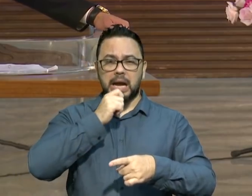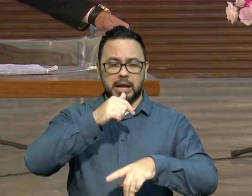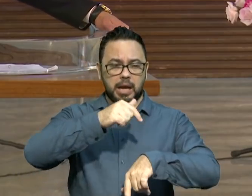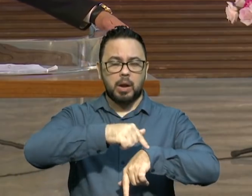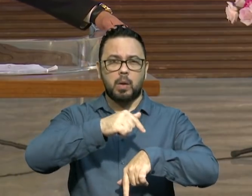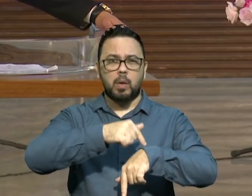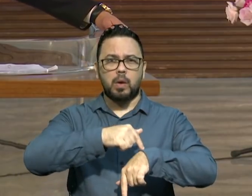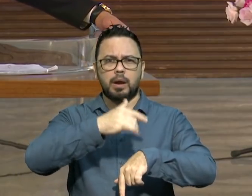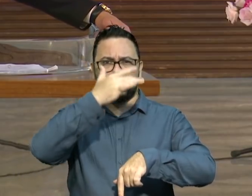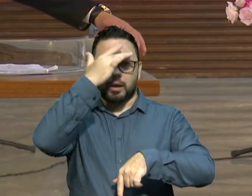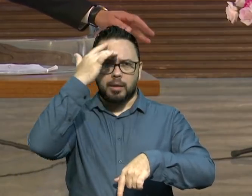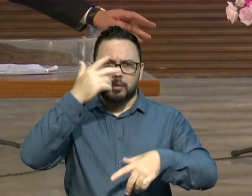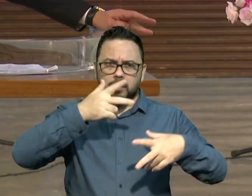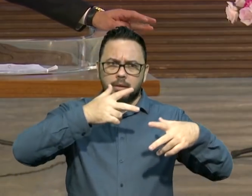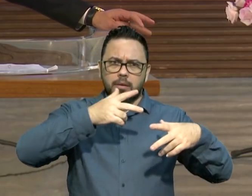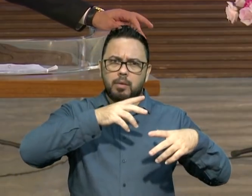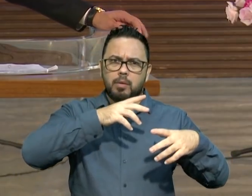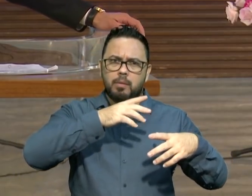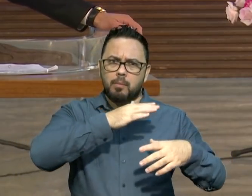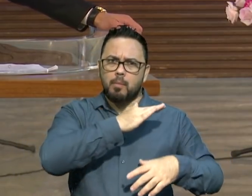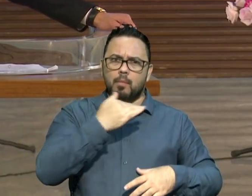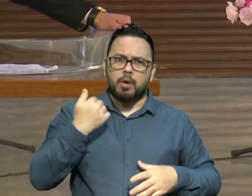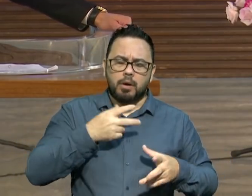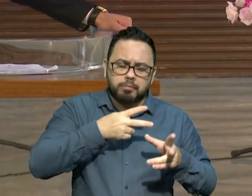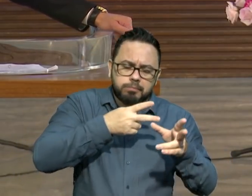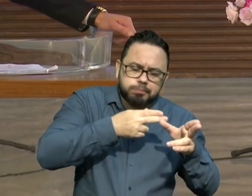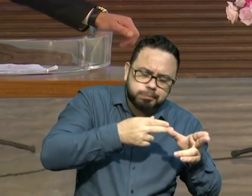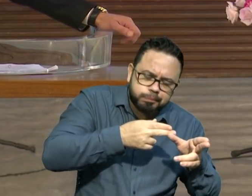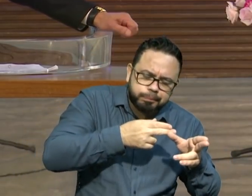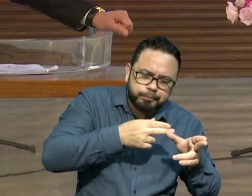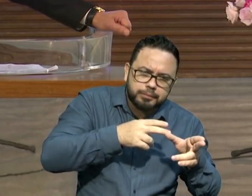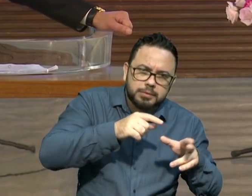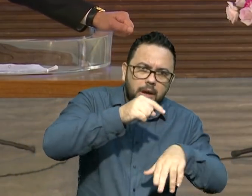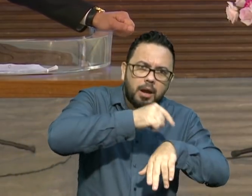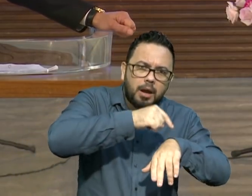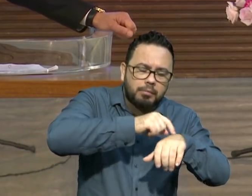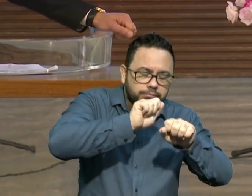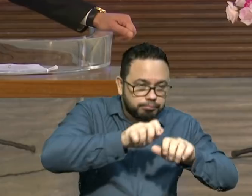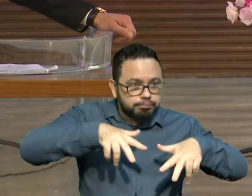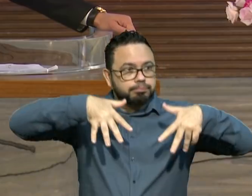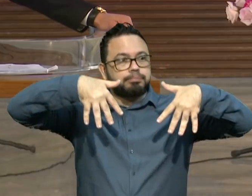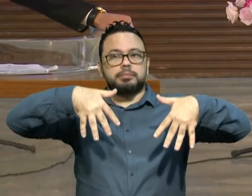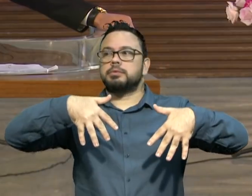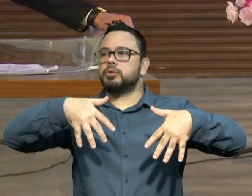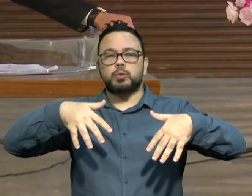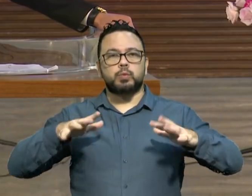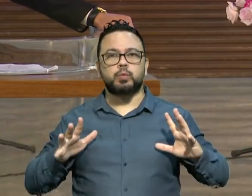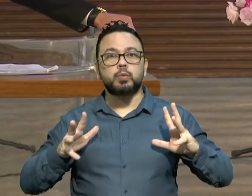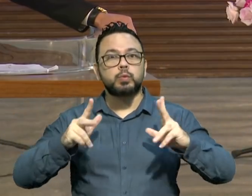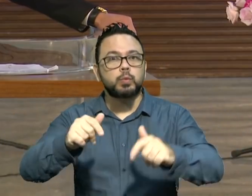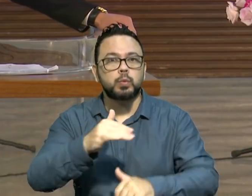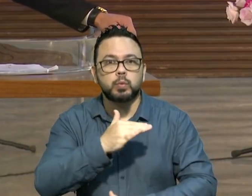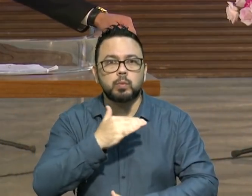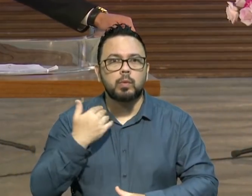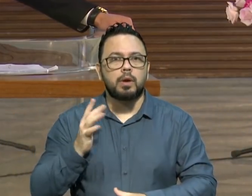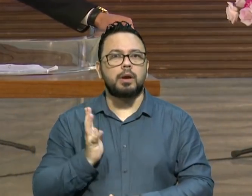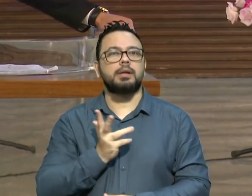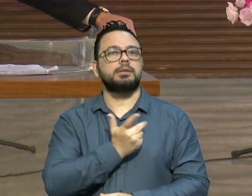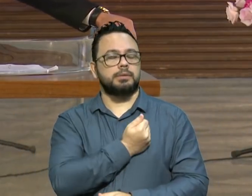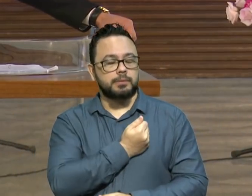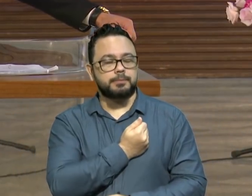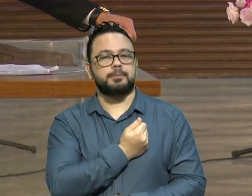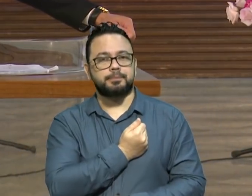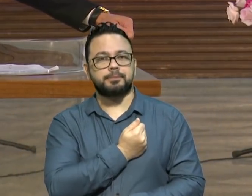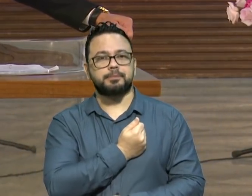túmulos ouvirão a sua voz e saíram Aonde eles estão nos túmulos nas sepulturas ouviram a sua voz e sairão